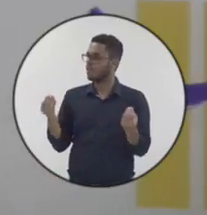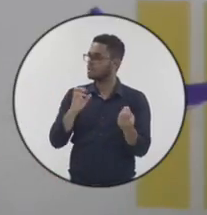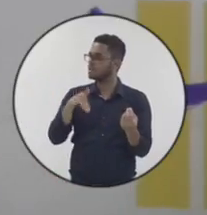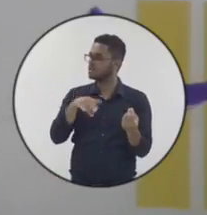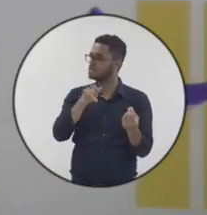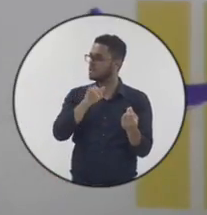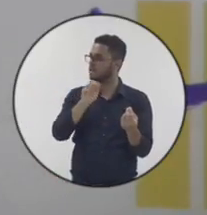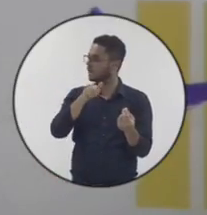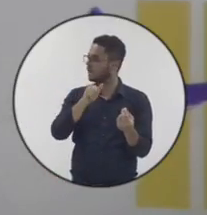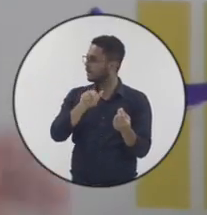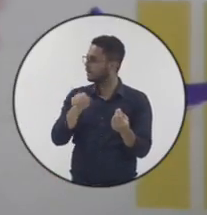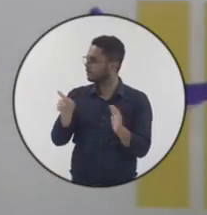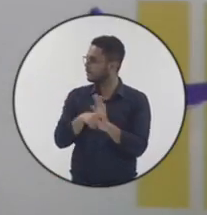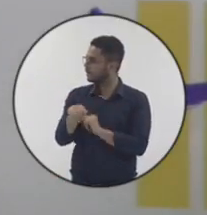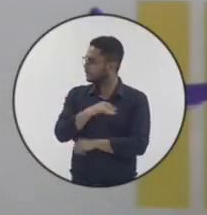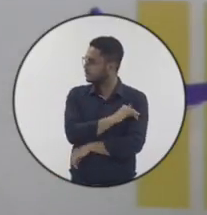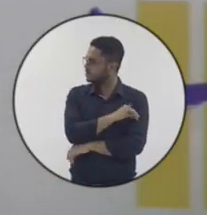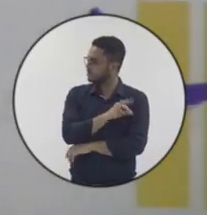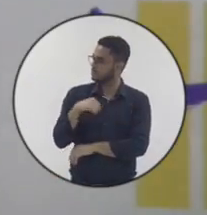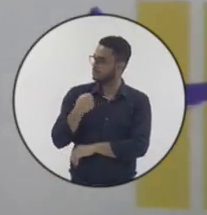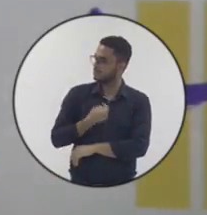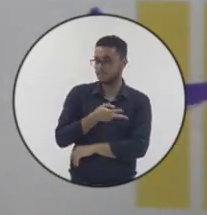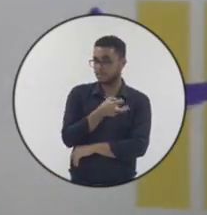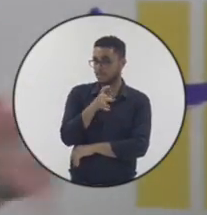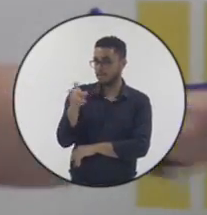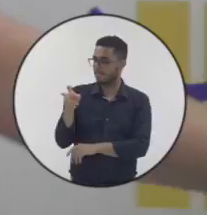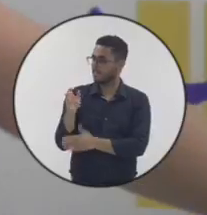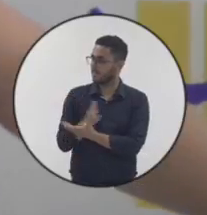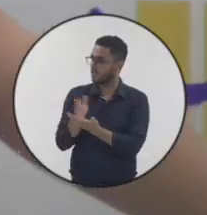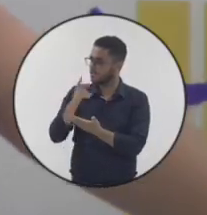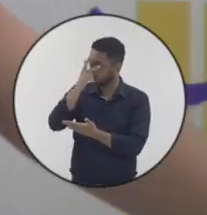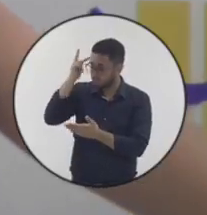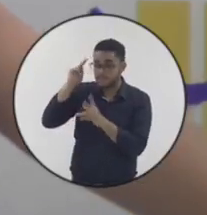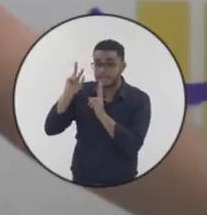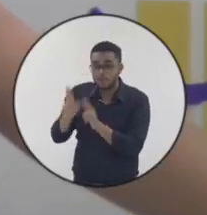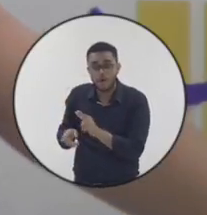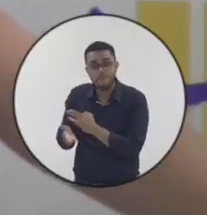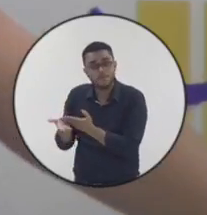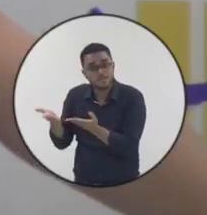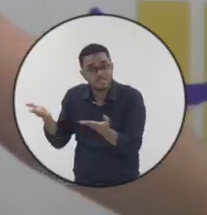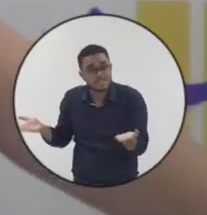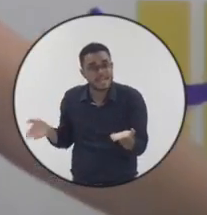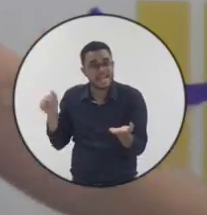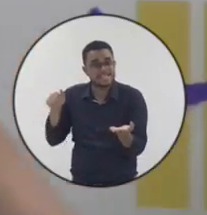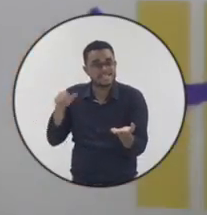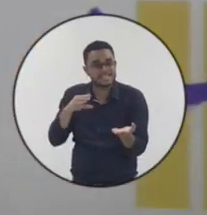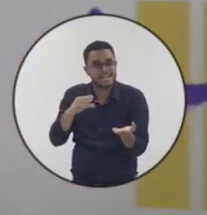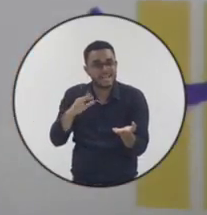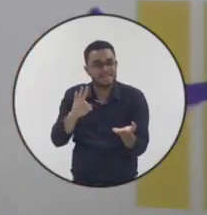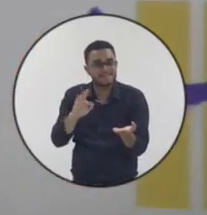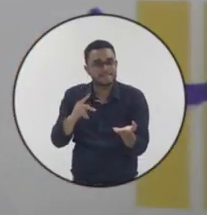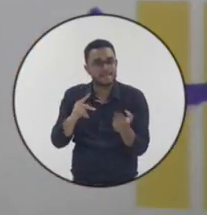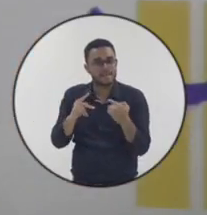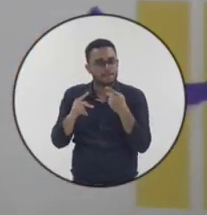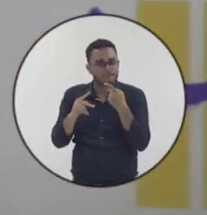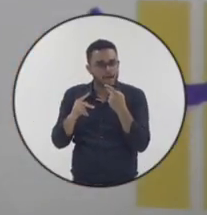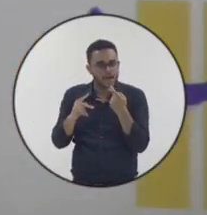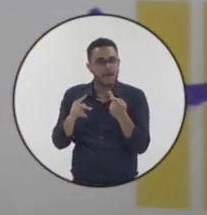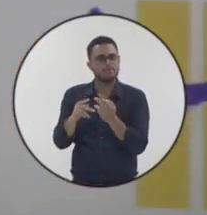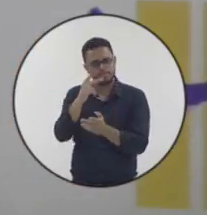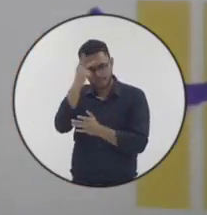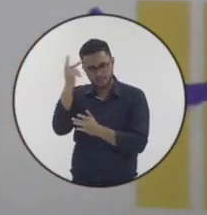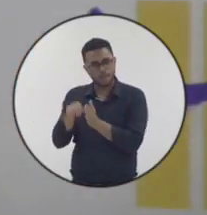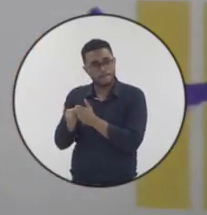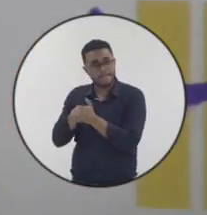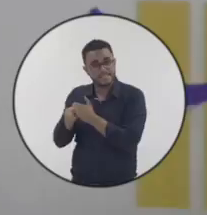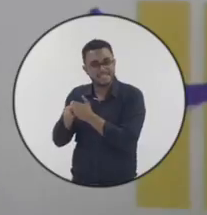Rio, né, algumas pessoas, como vocês, né, que eu chamo de pesquisadoras e pesquisadores